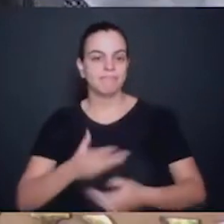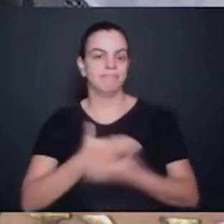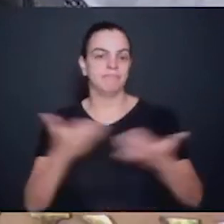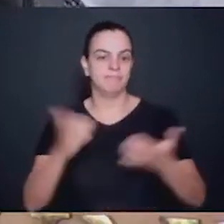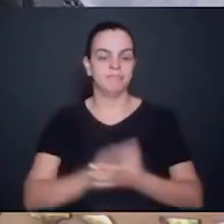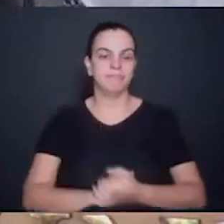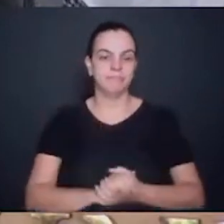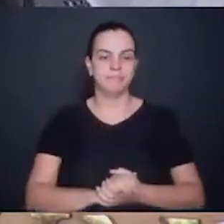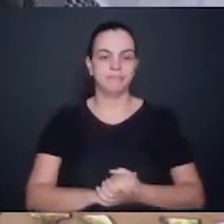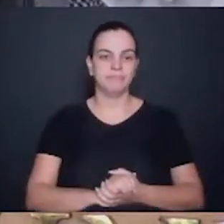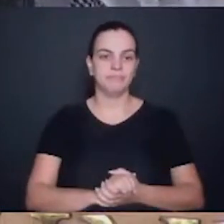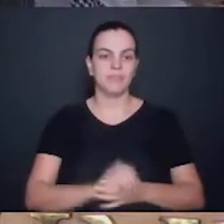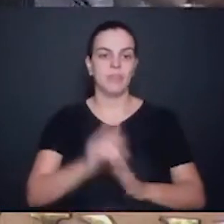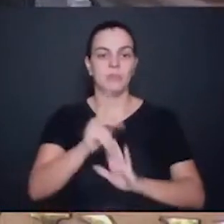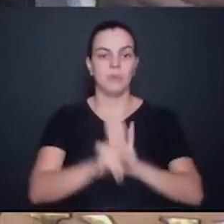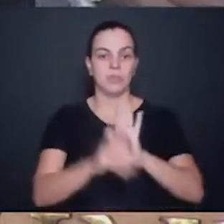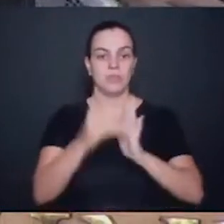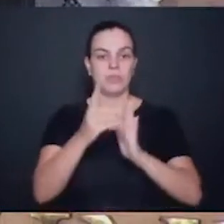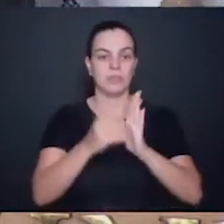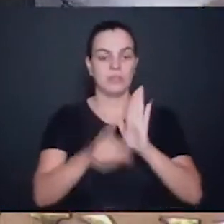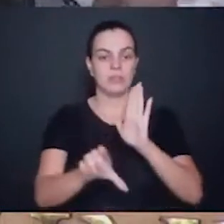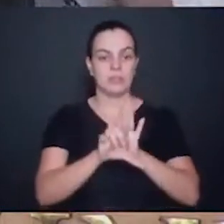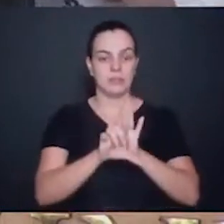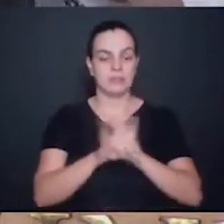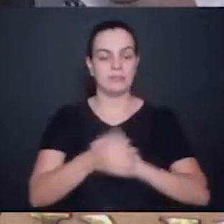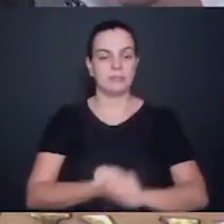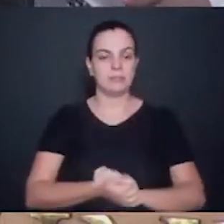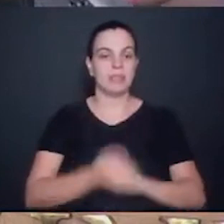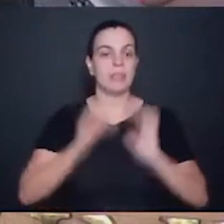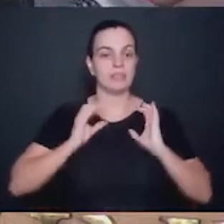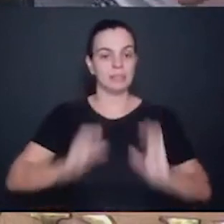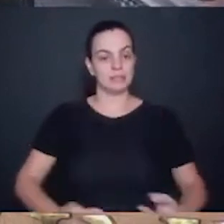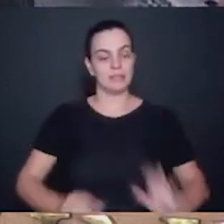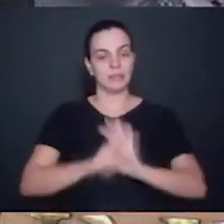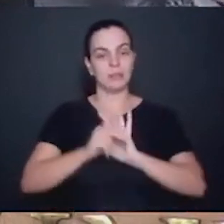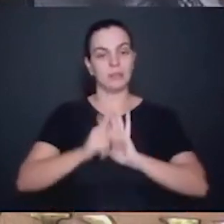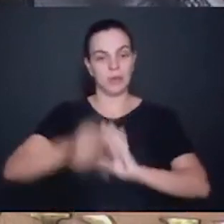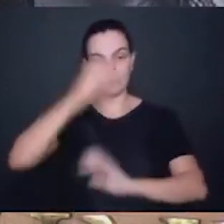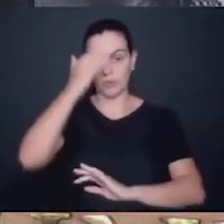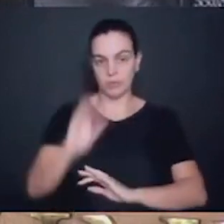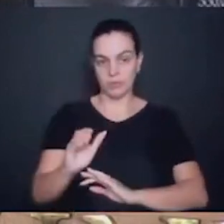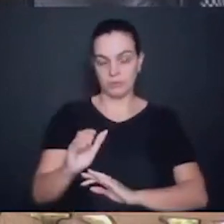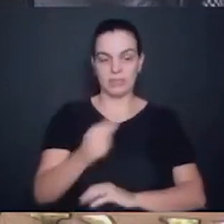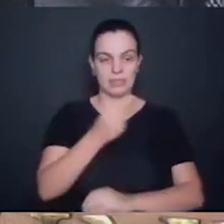Decreto, projeto de decreto legislativo, cidadão honorário de Curitiba,